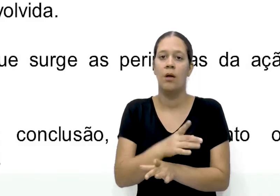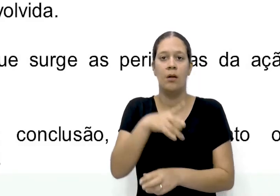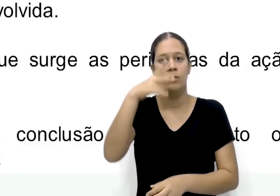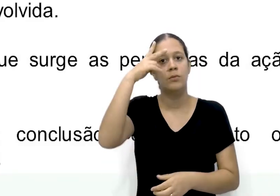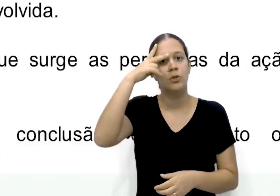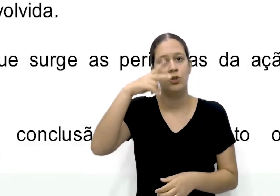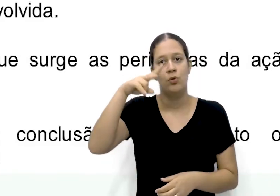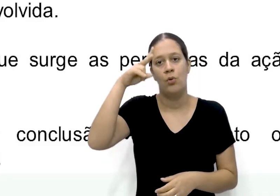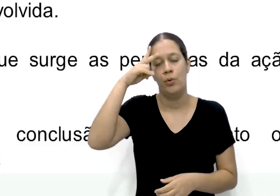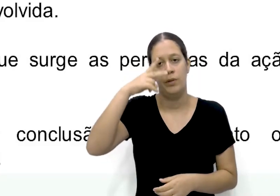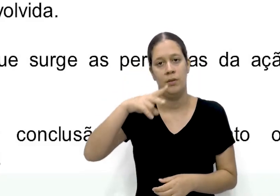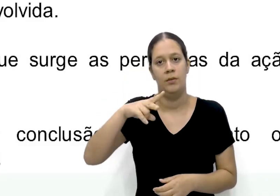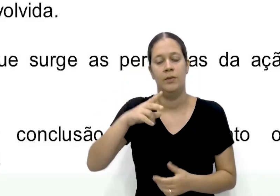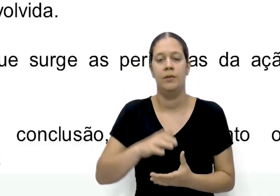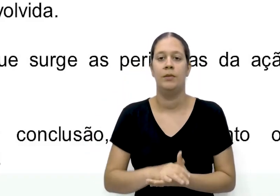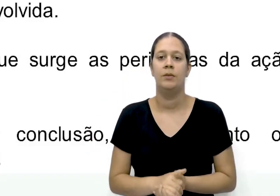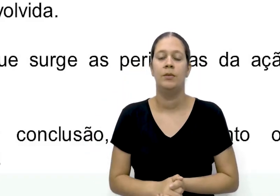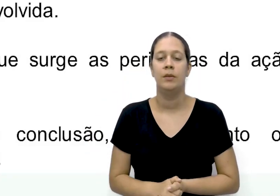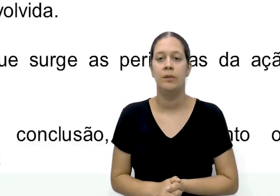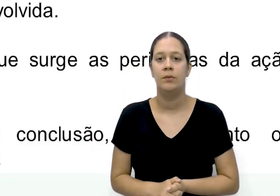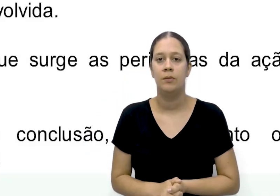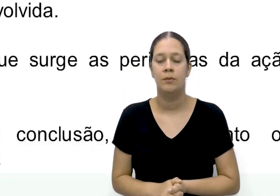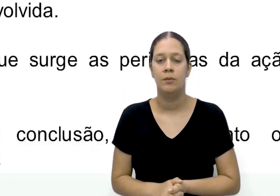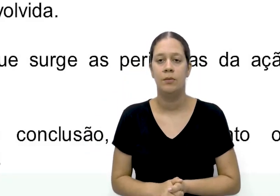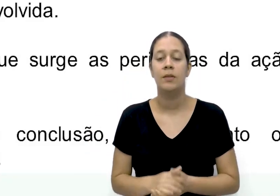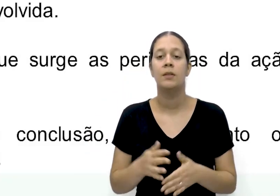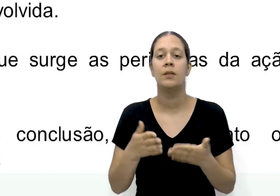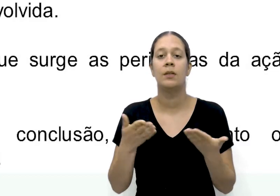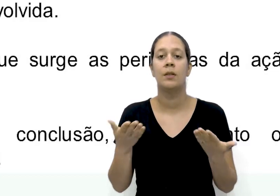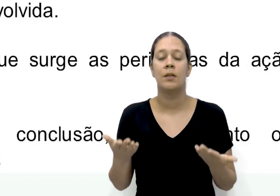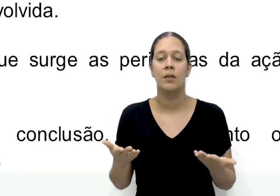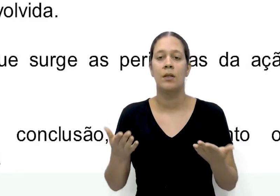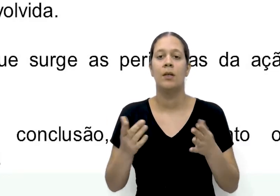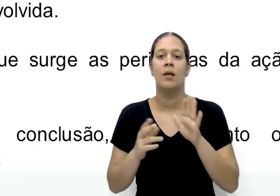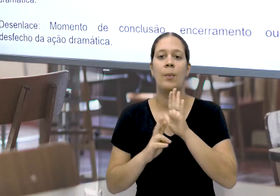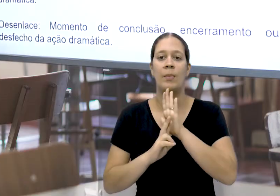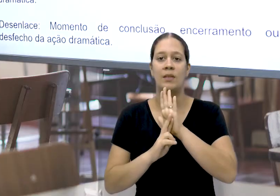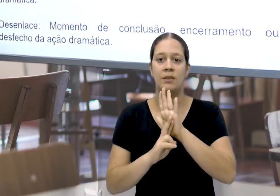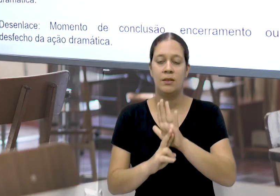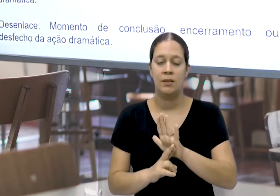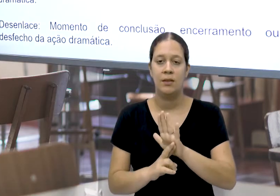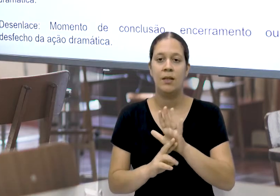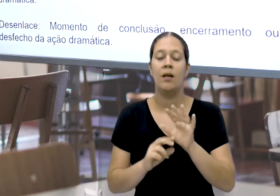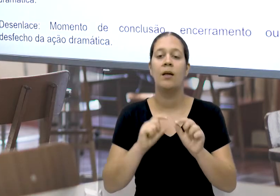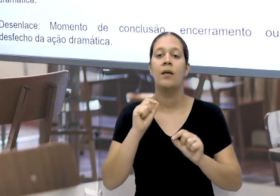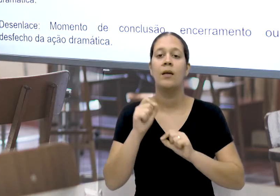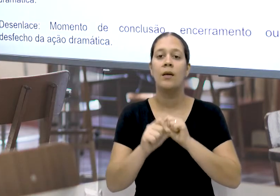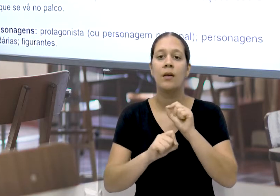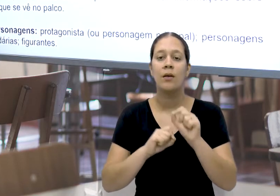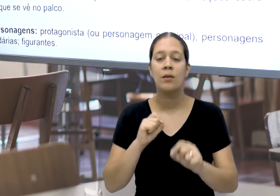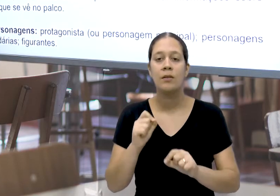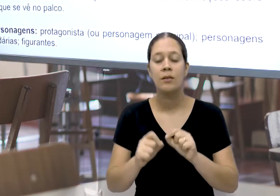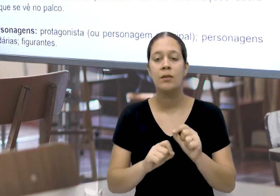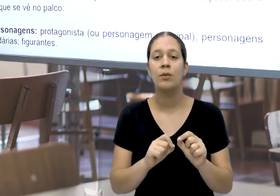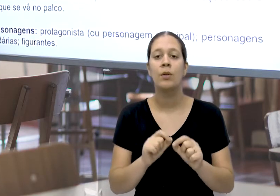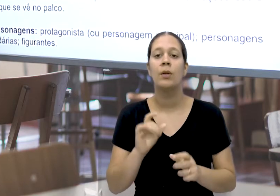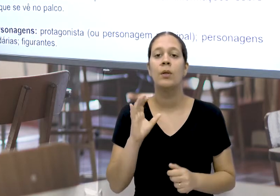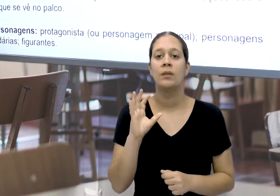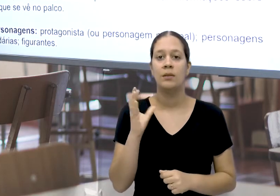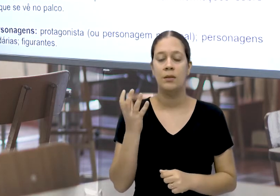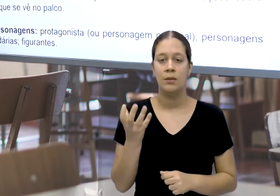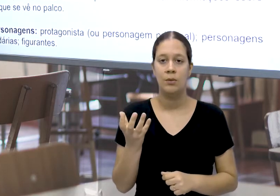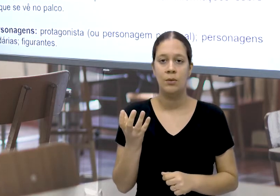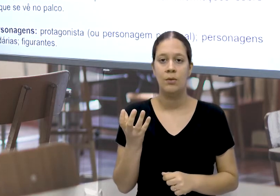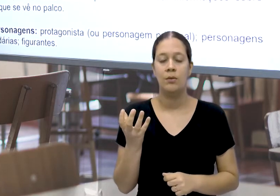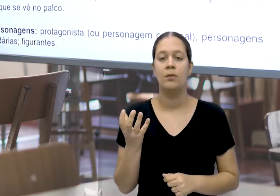mais calorosa, né, da situação, e o desenlace ou o desfecho, que é quando se encerra.